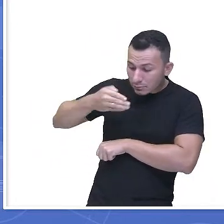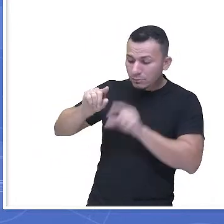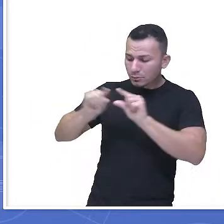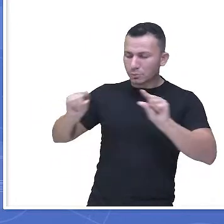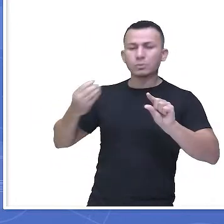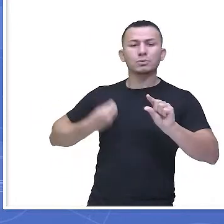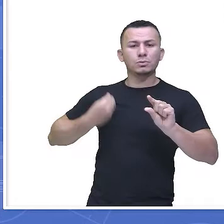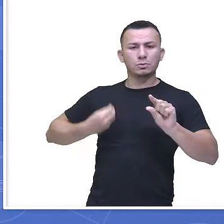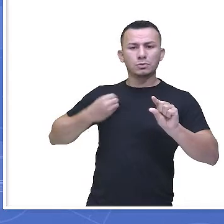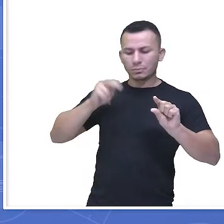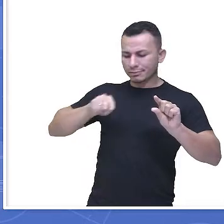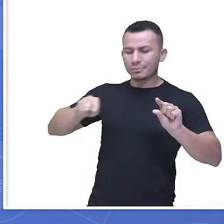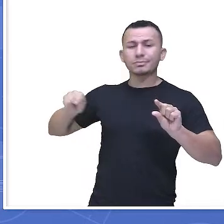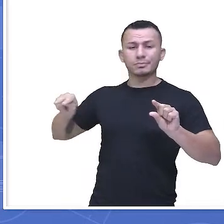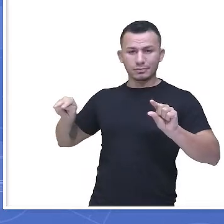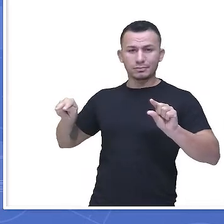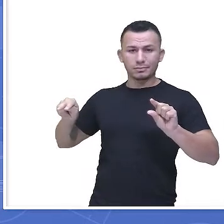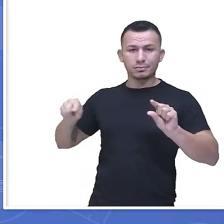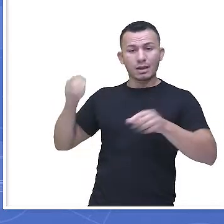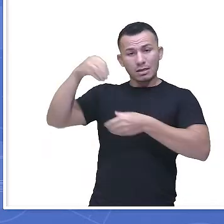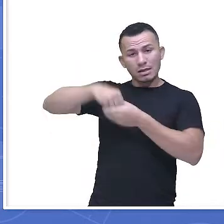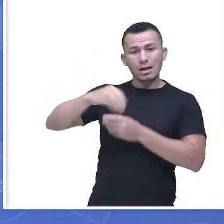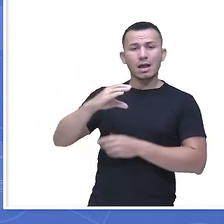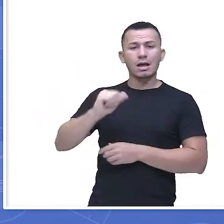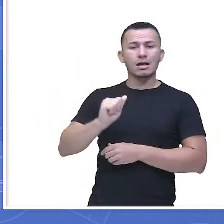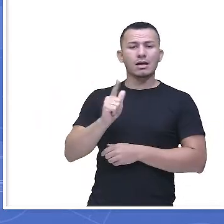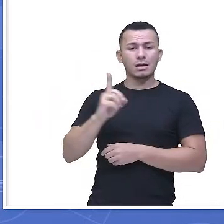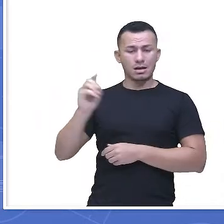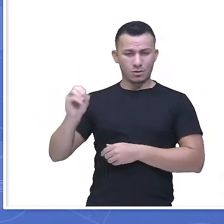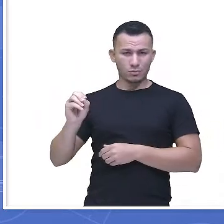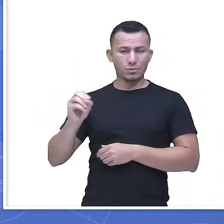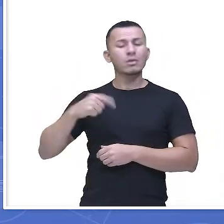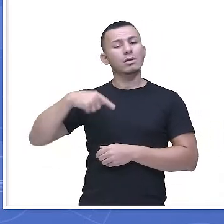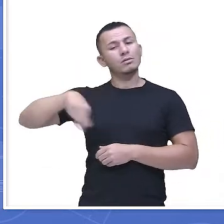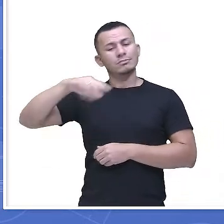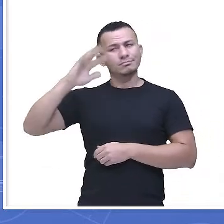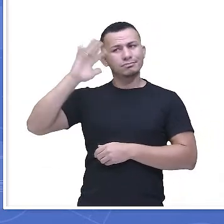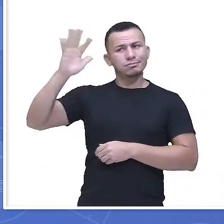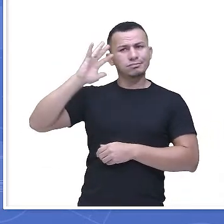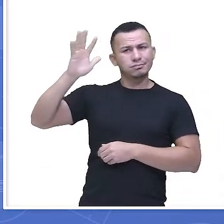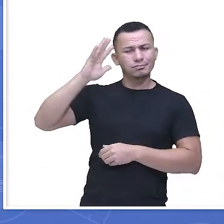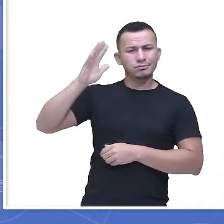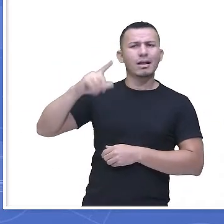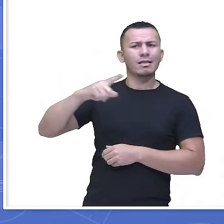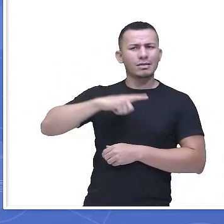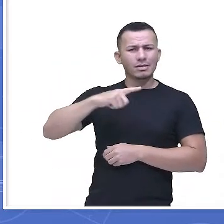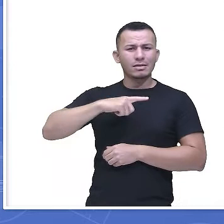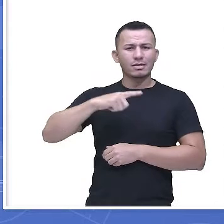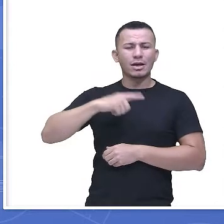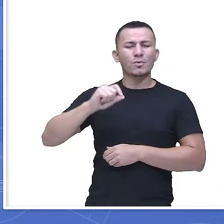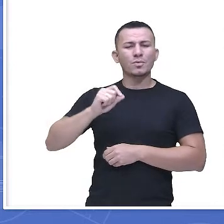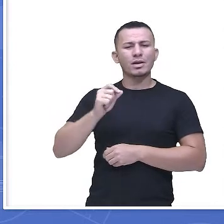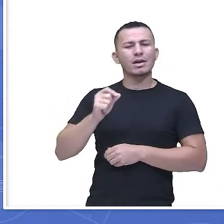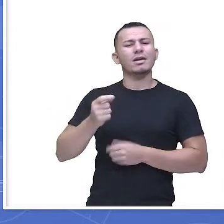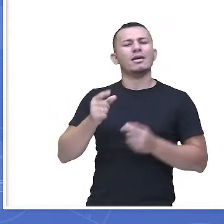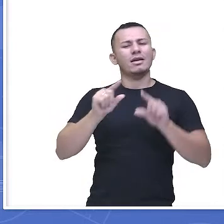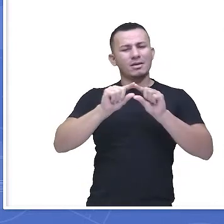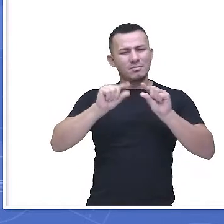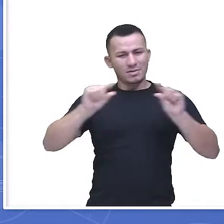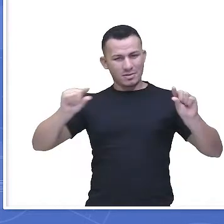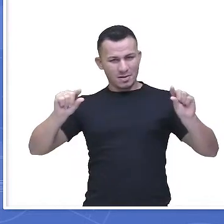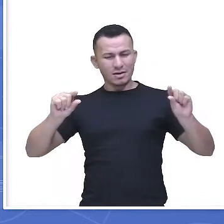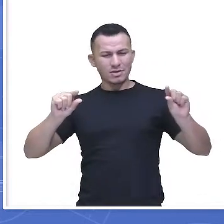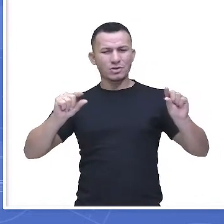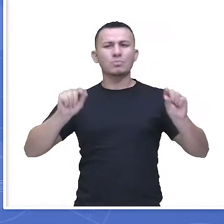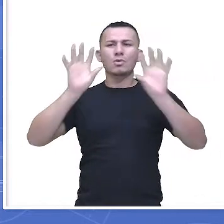Micro-organismos aparecem no caldo. Então, ele imaginou que existiam micro-organismos suspensos